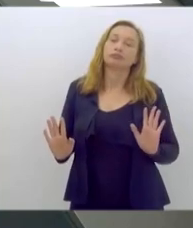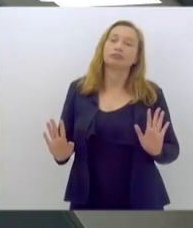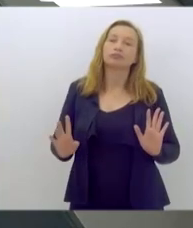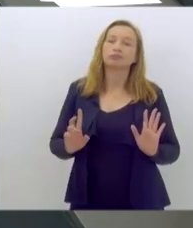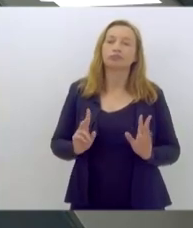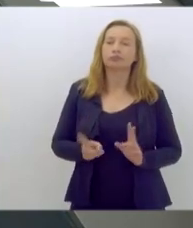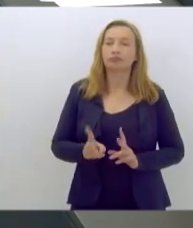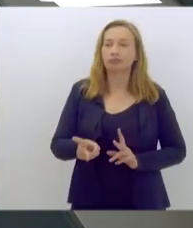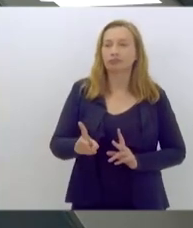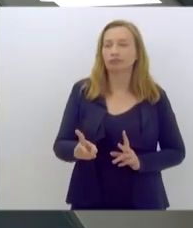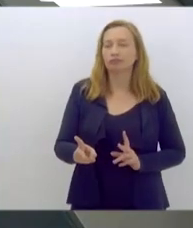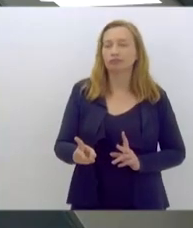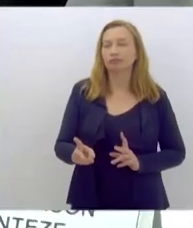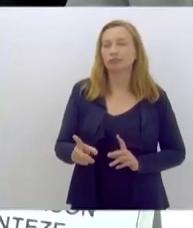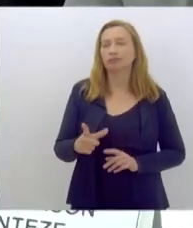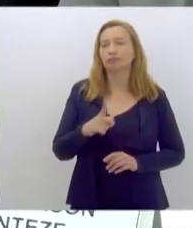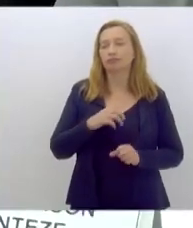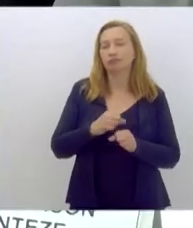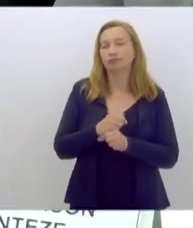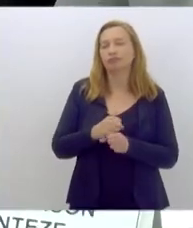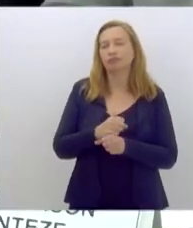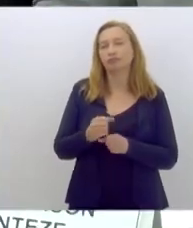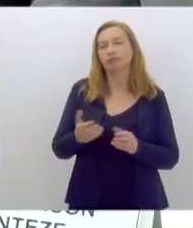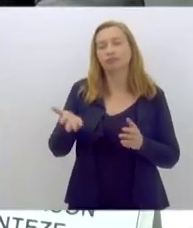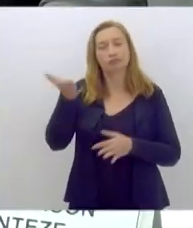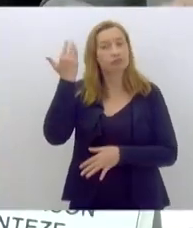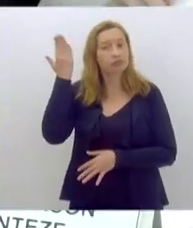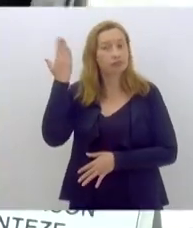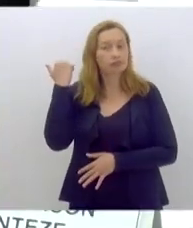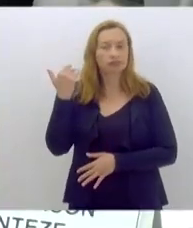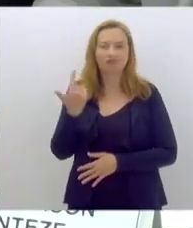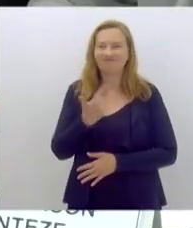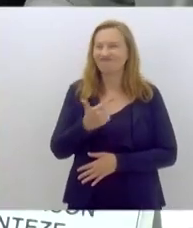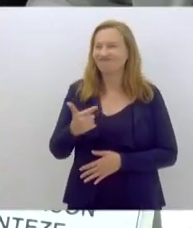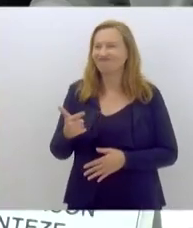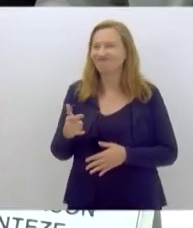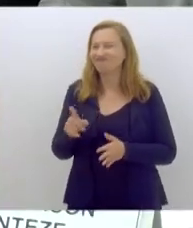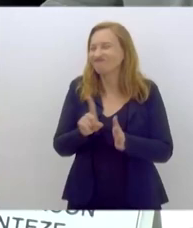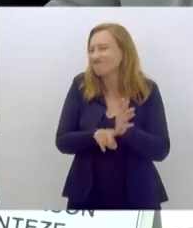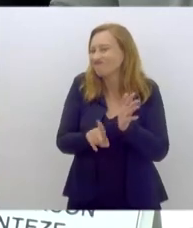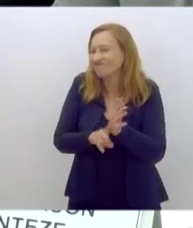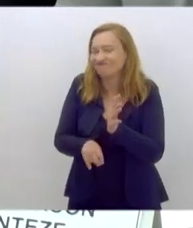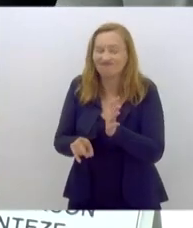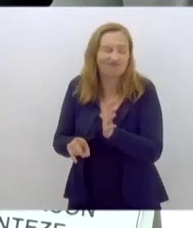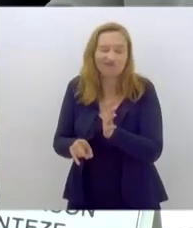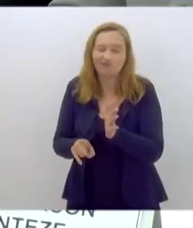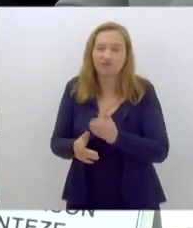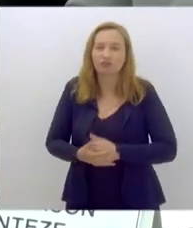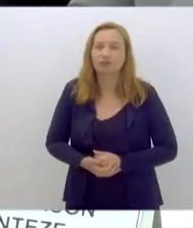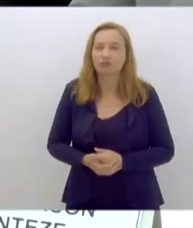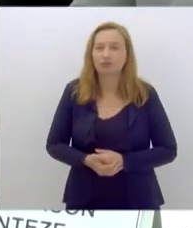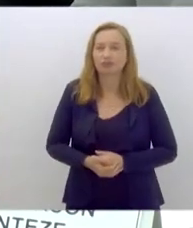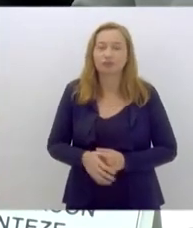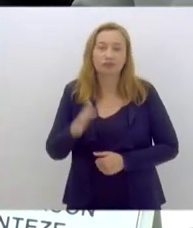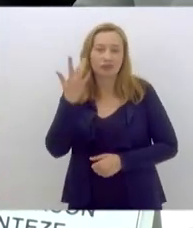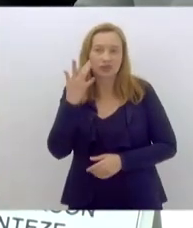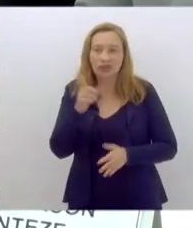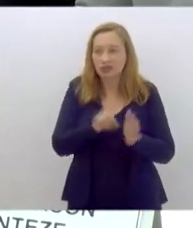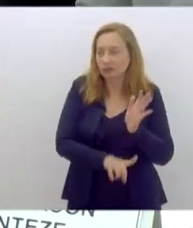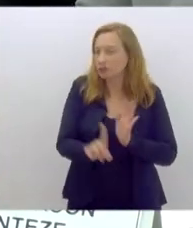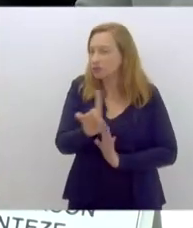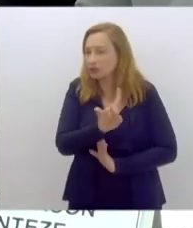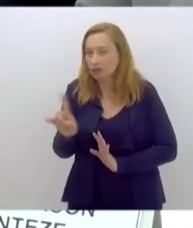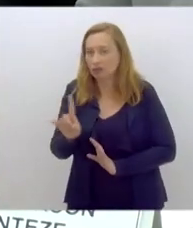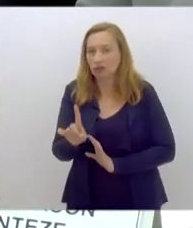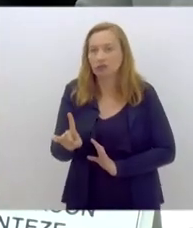mantivemos o que está projetado do ano passado então não há redução né essa coisa de achar que tem redução ela